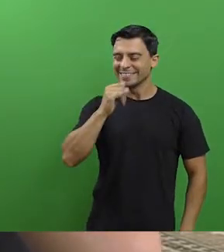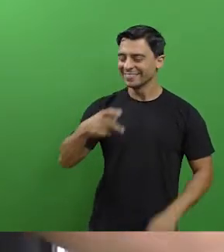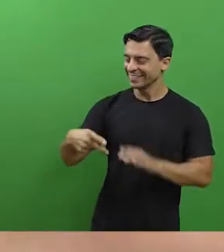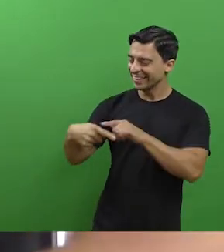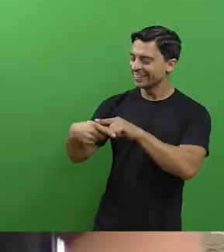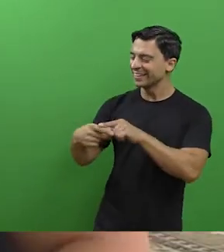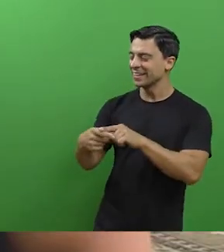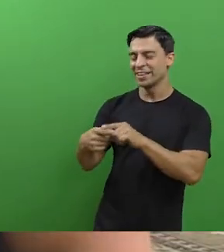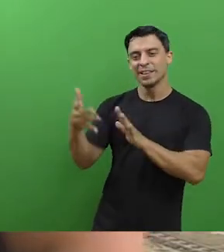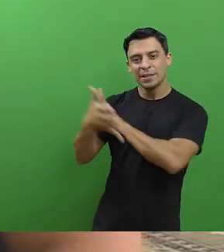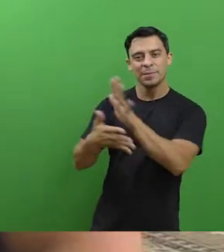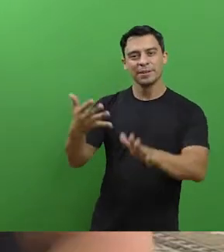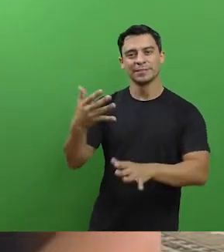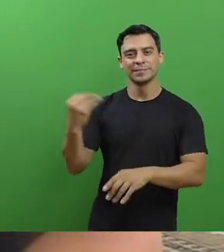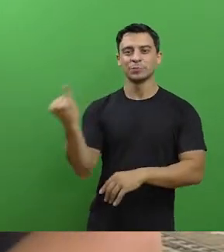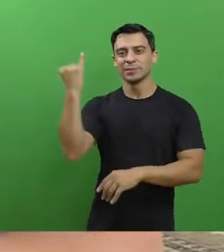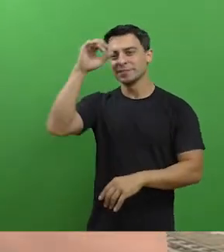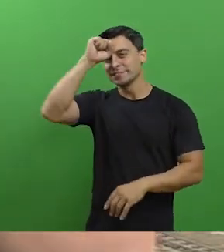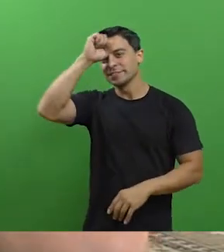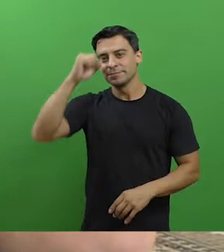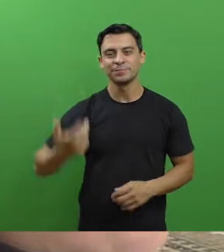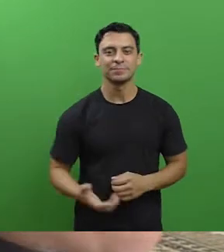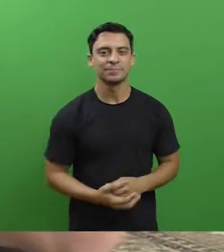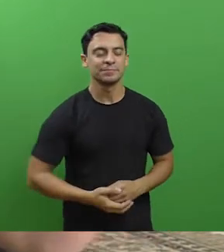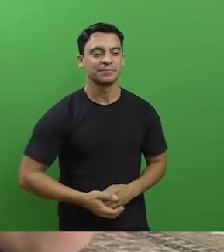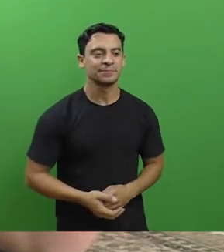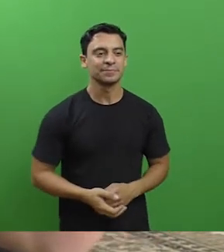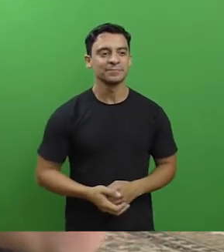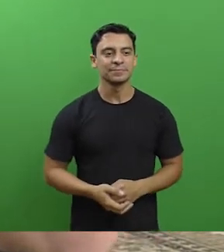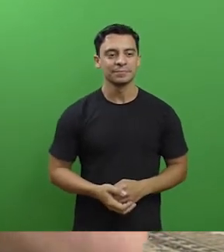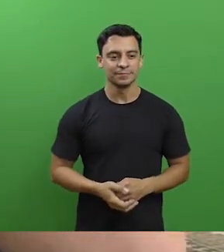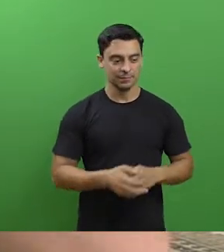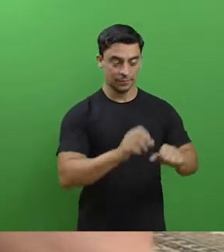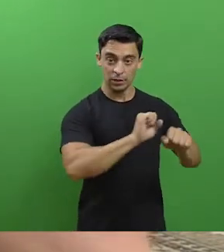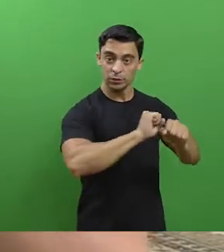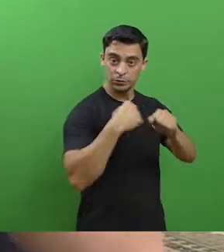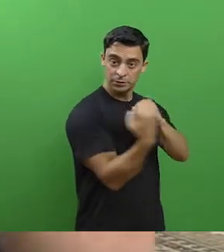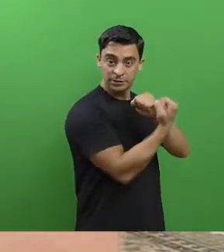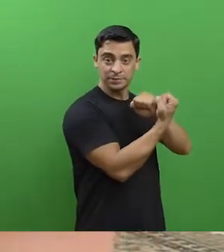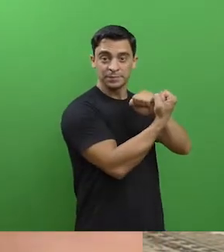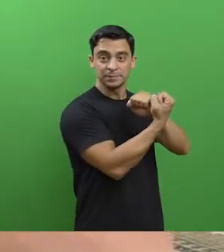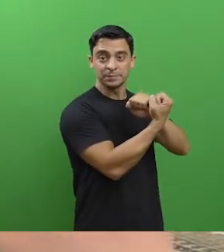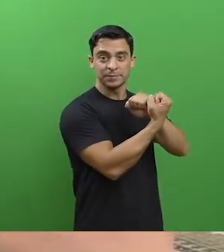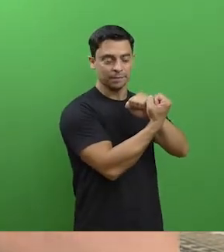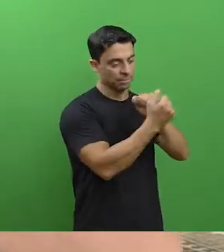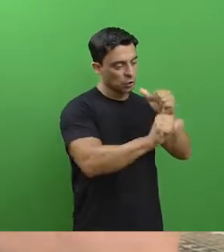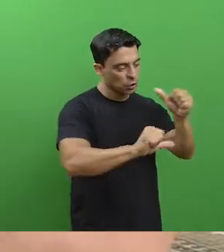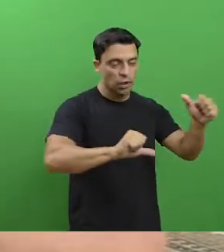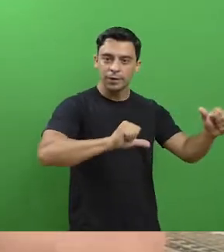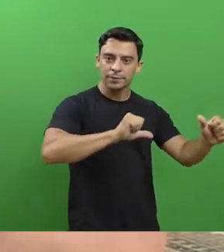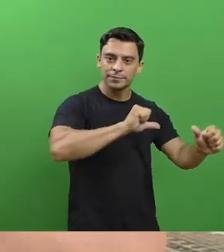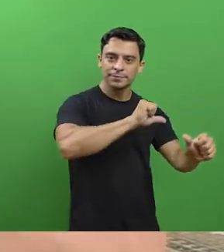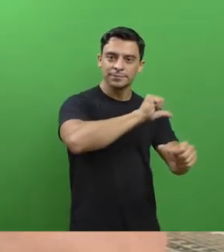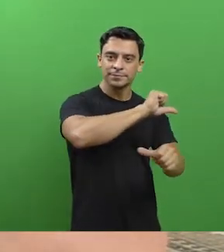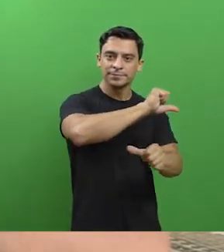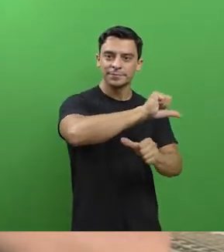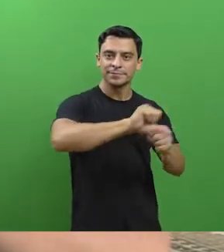língua de sinais. A sociedade, mudar,